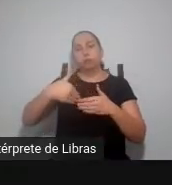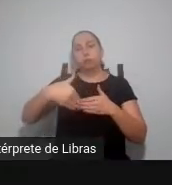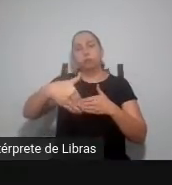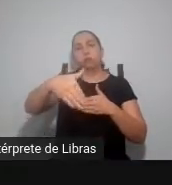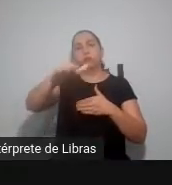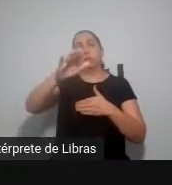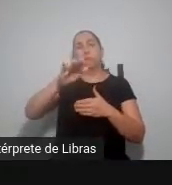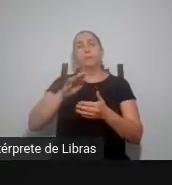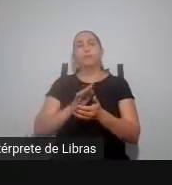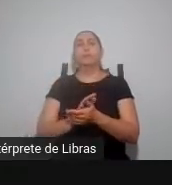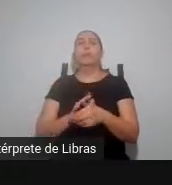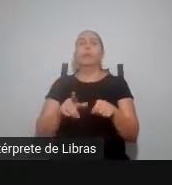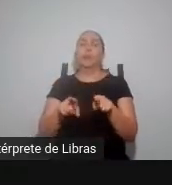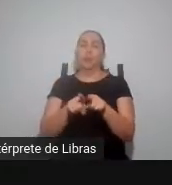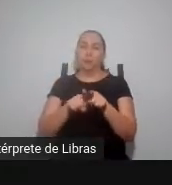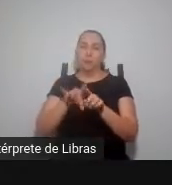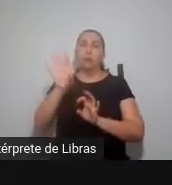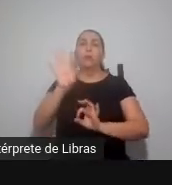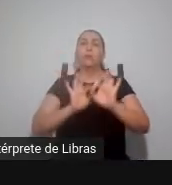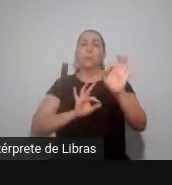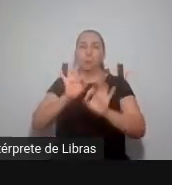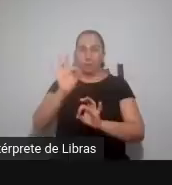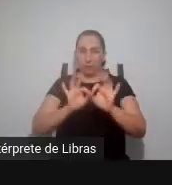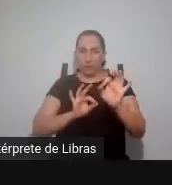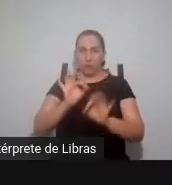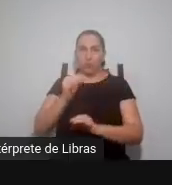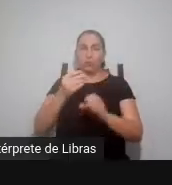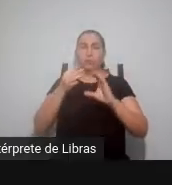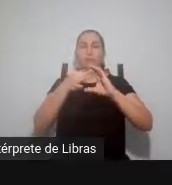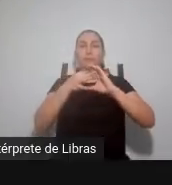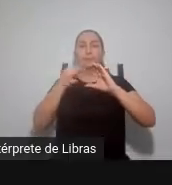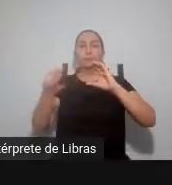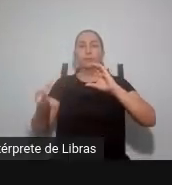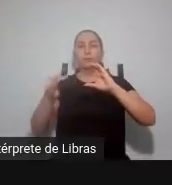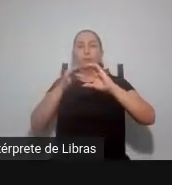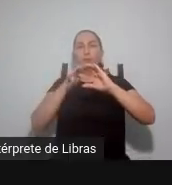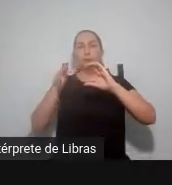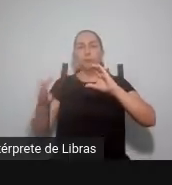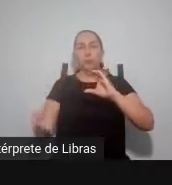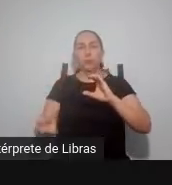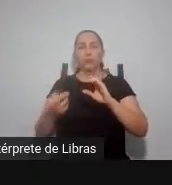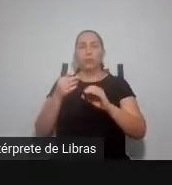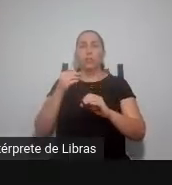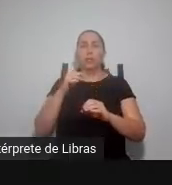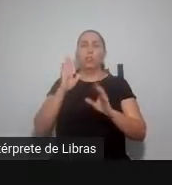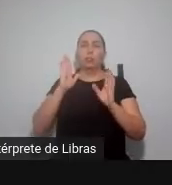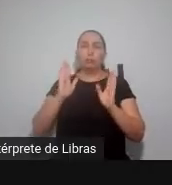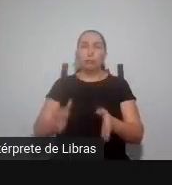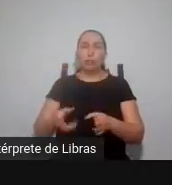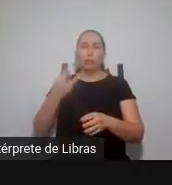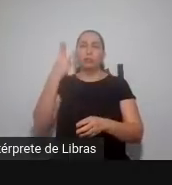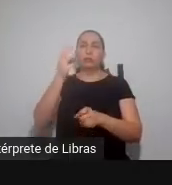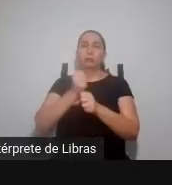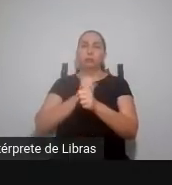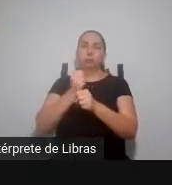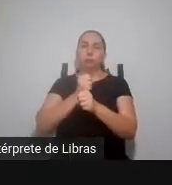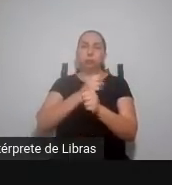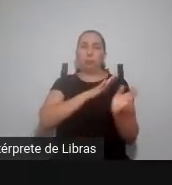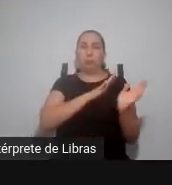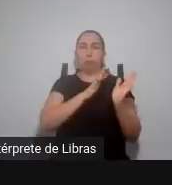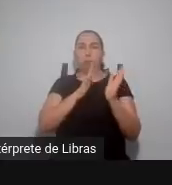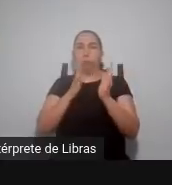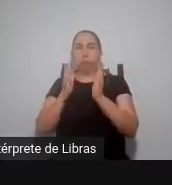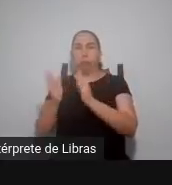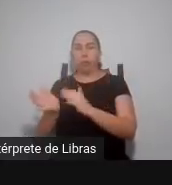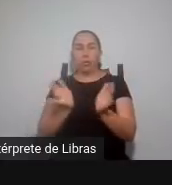projeto de extensão aqui da FUMEC, durante uns 3 anos eu fui às escolas públicas com um grupo de